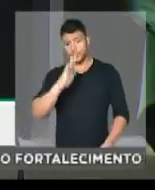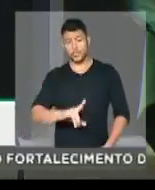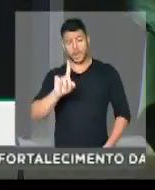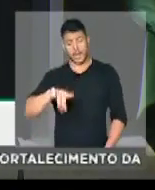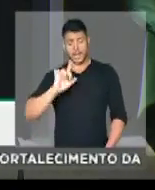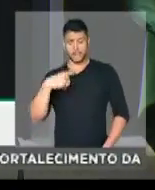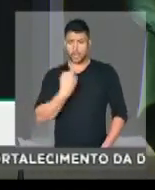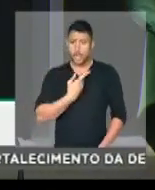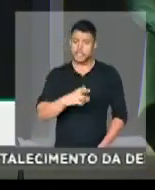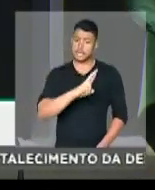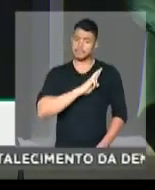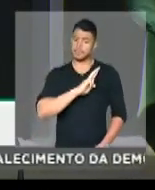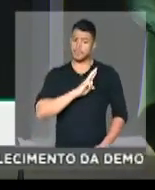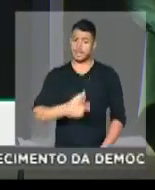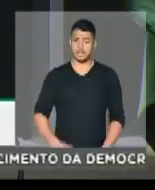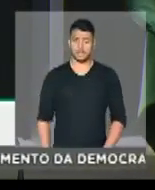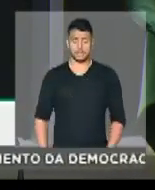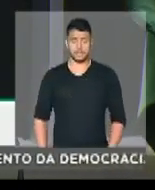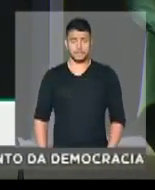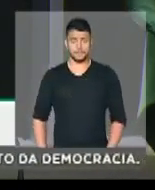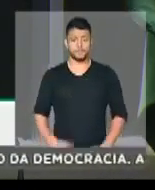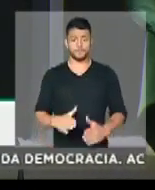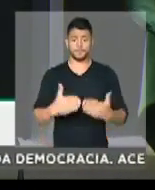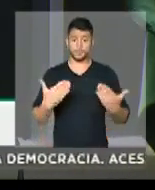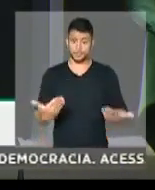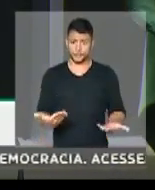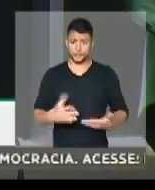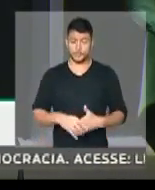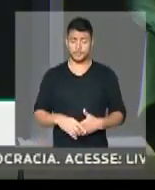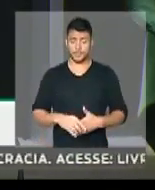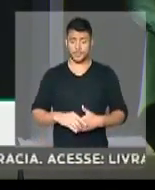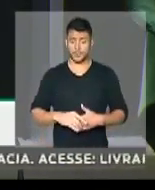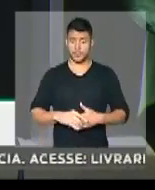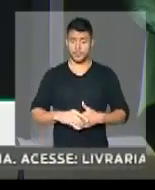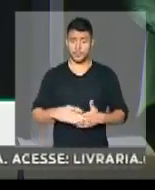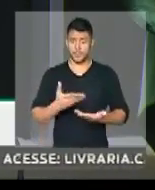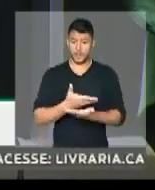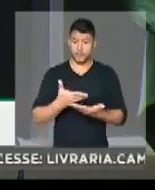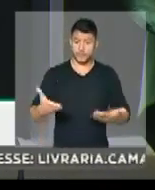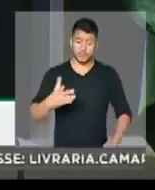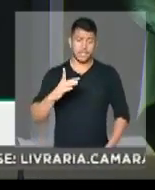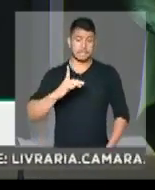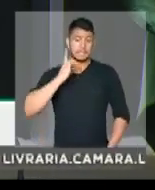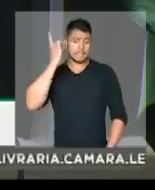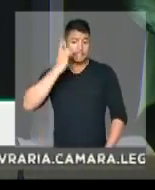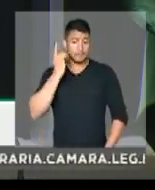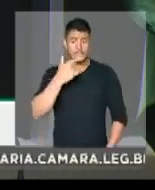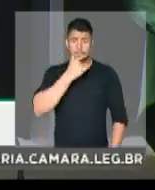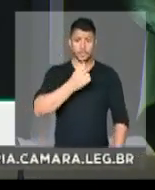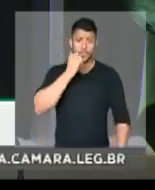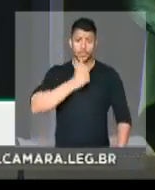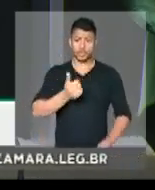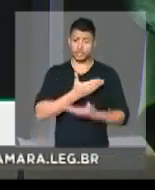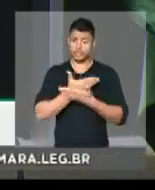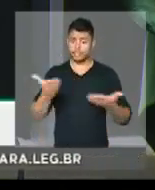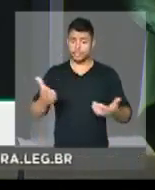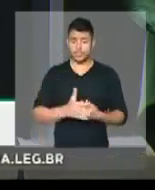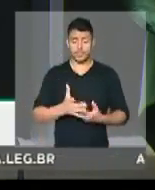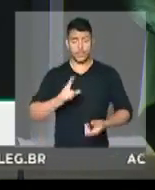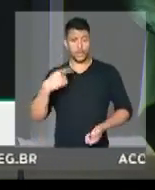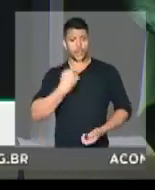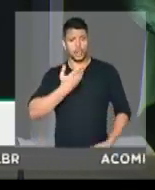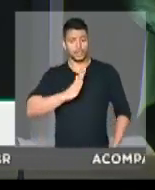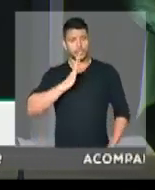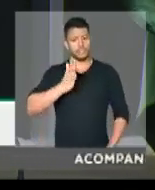do parlamento. E aí, senhoras deputadas, senhores deputados, nós vamos, mesmo